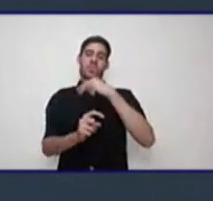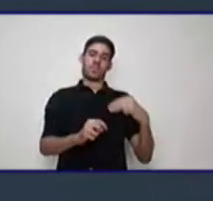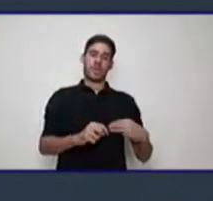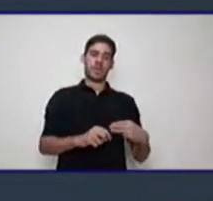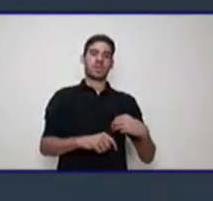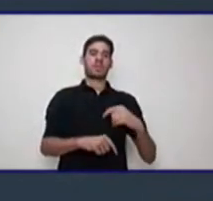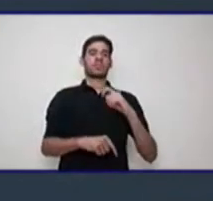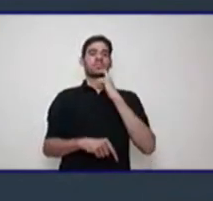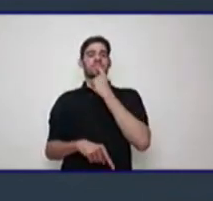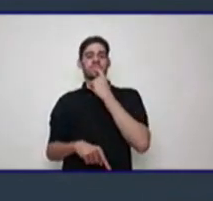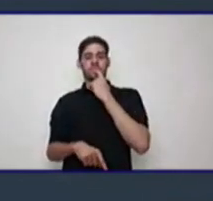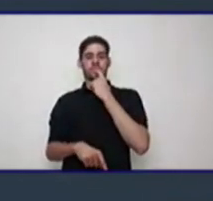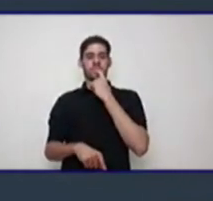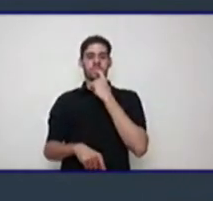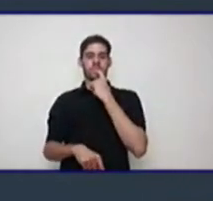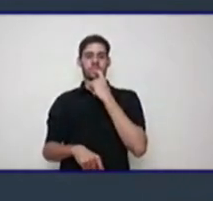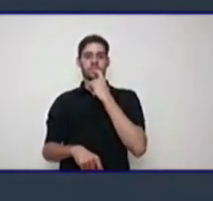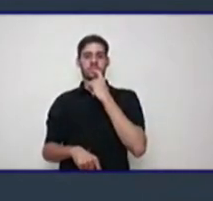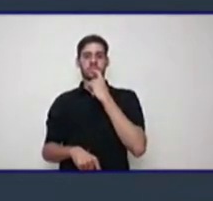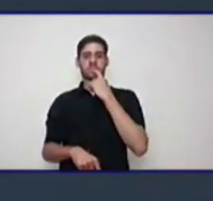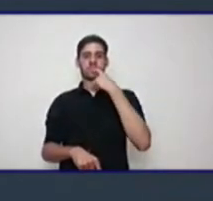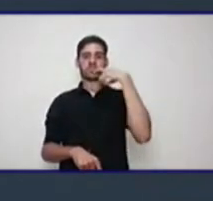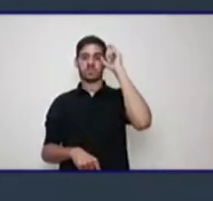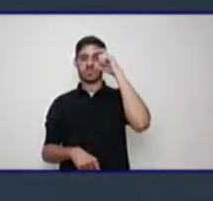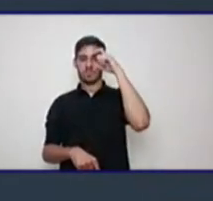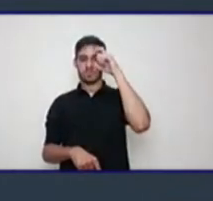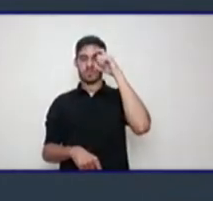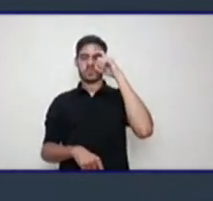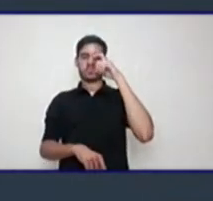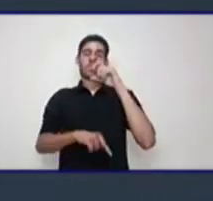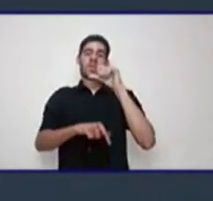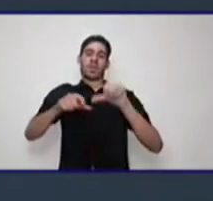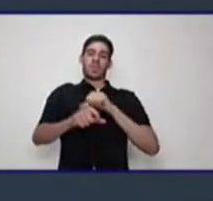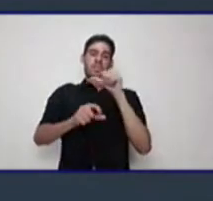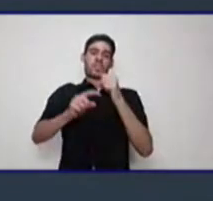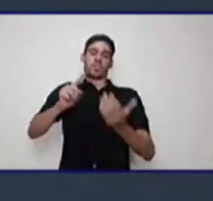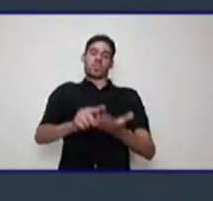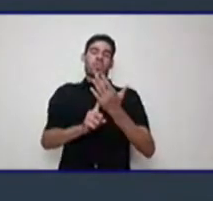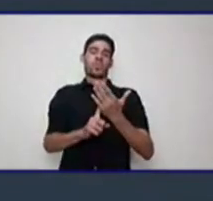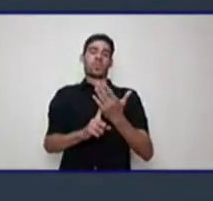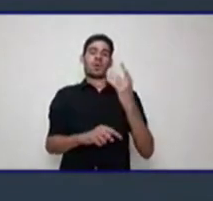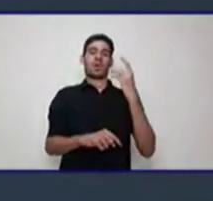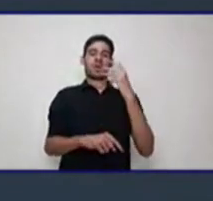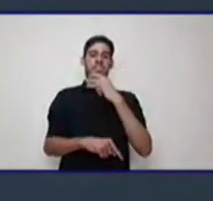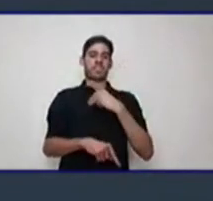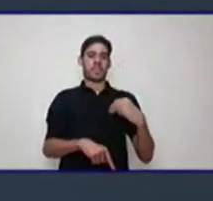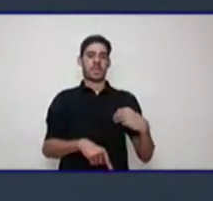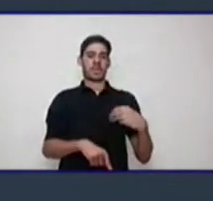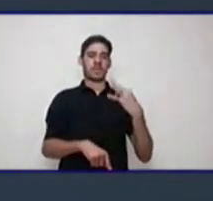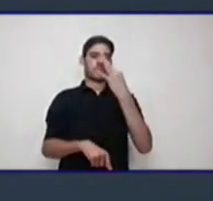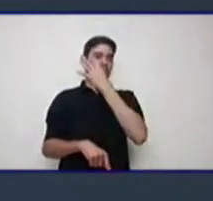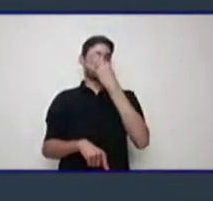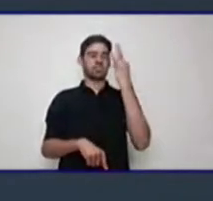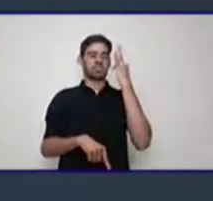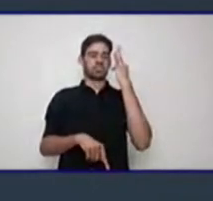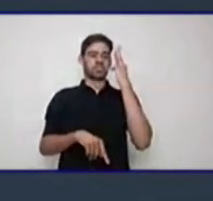Felipe Salomão e Sérgio Banhos. Redigirá o acórdão o ministro Tarcísio Vieira de Carvalho Neto.